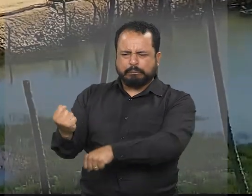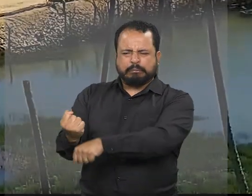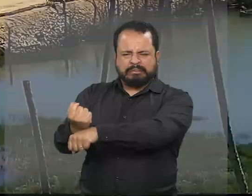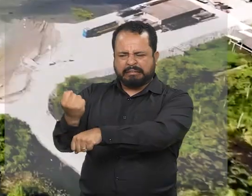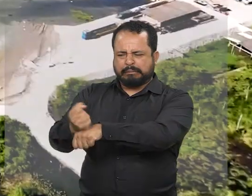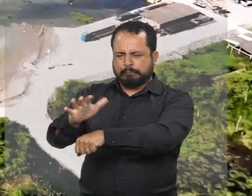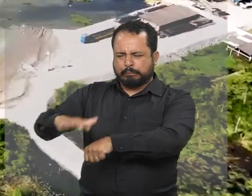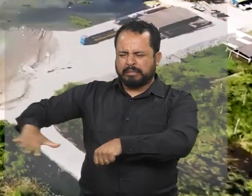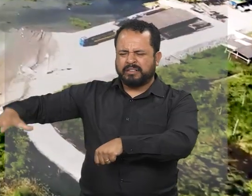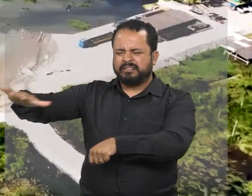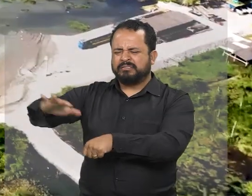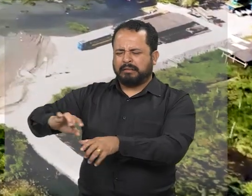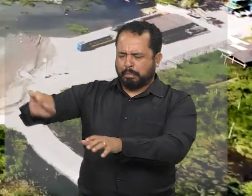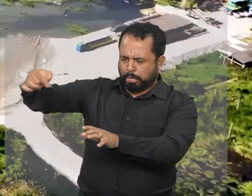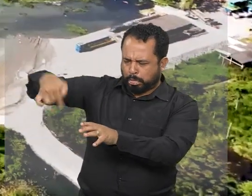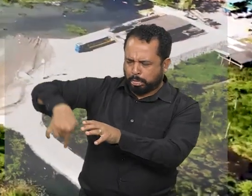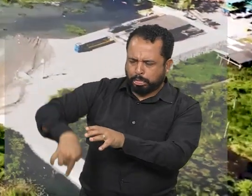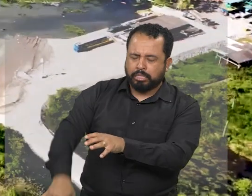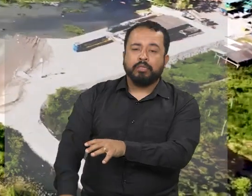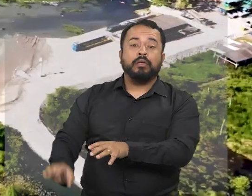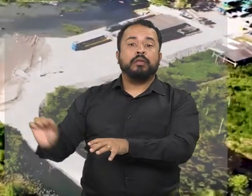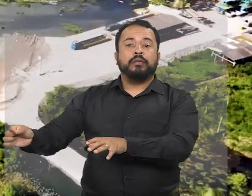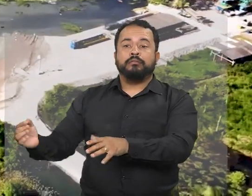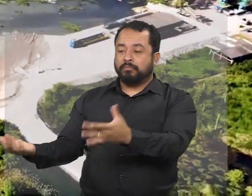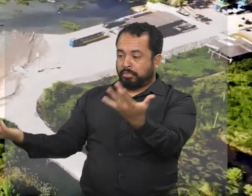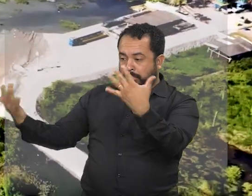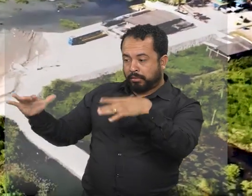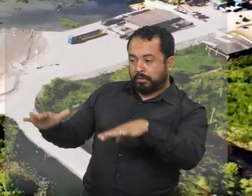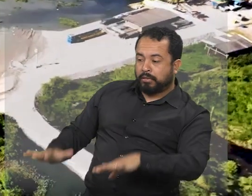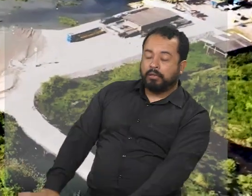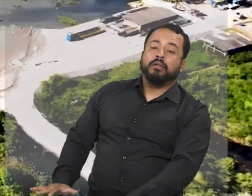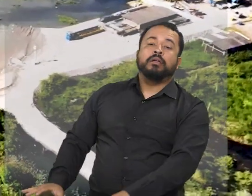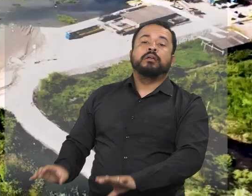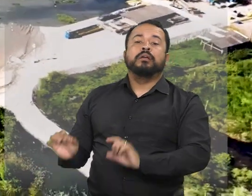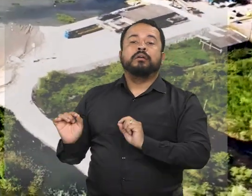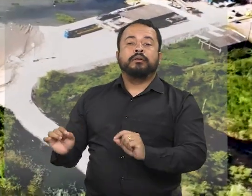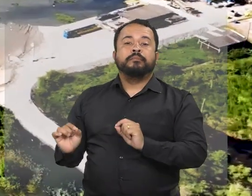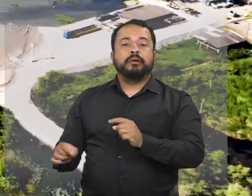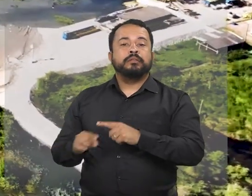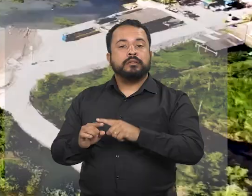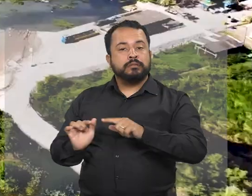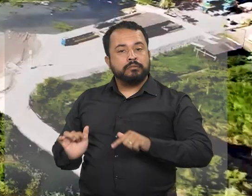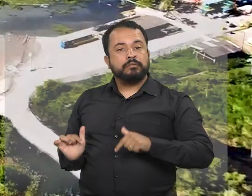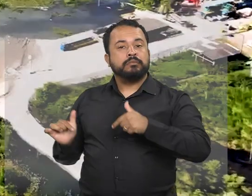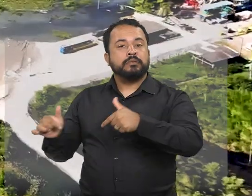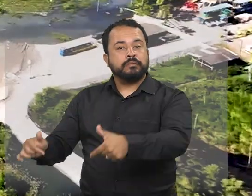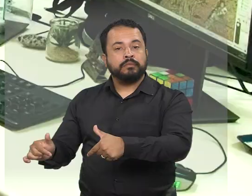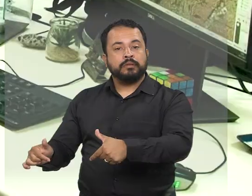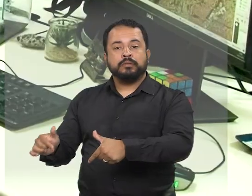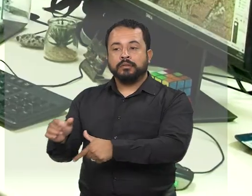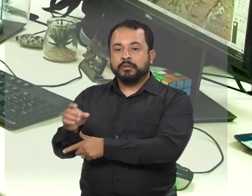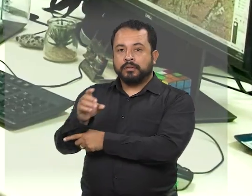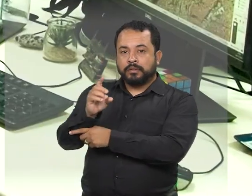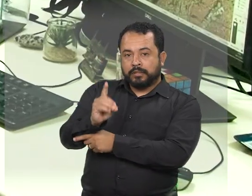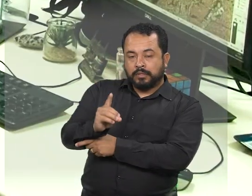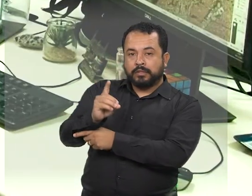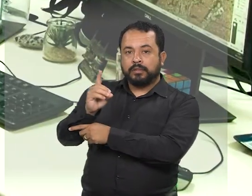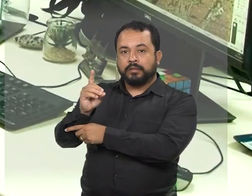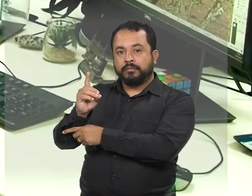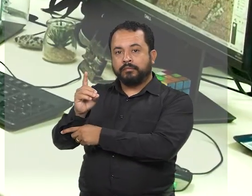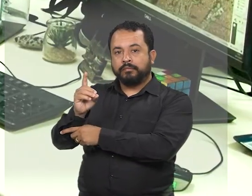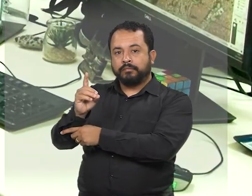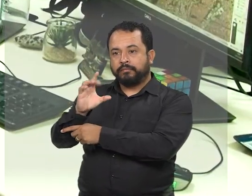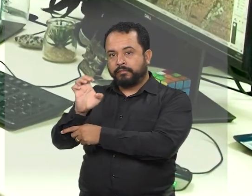por 60 metros de diâmetro. A chance de novo desabamento dessa mina foi descartada, mas a Defesa Civil, os Ministérios